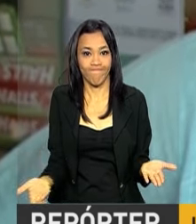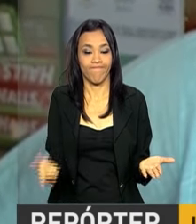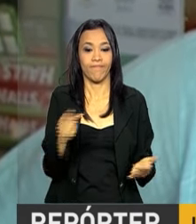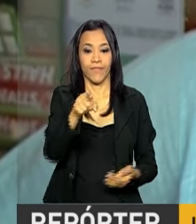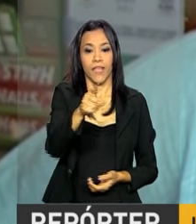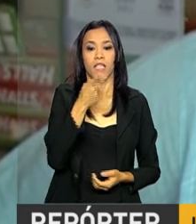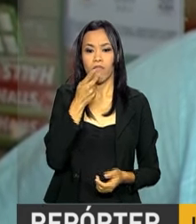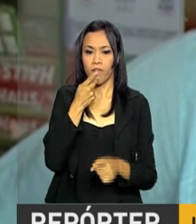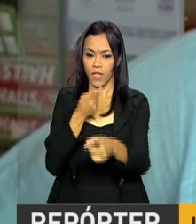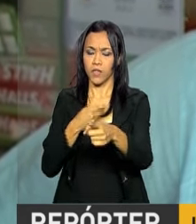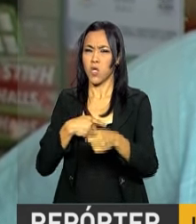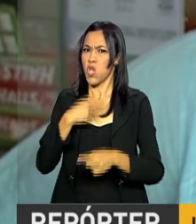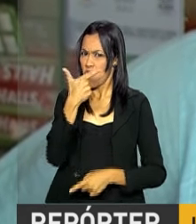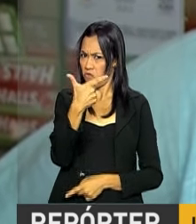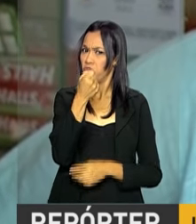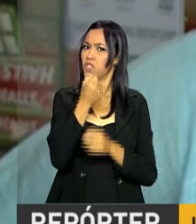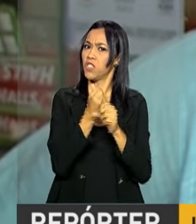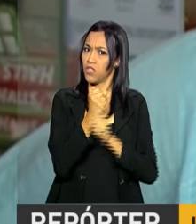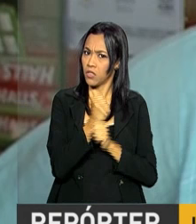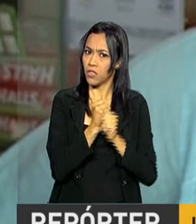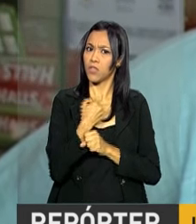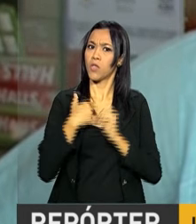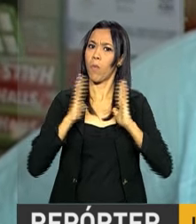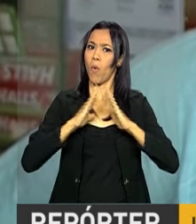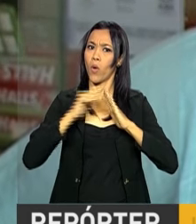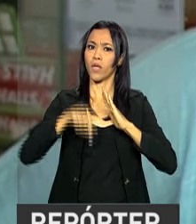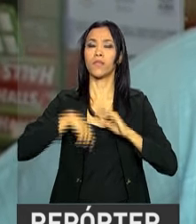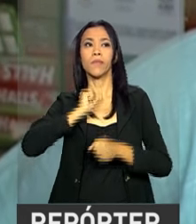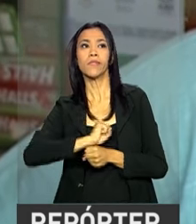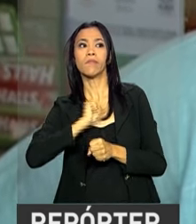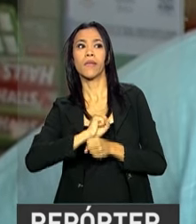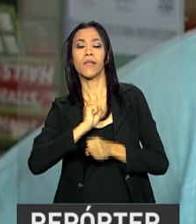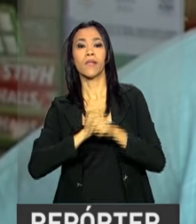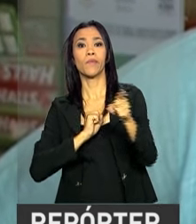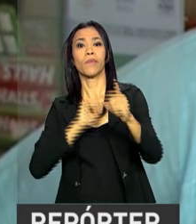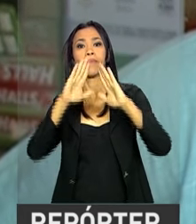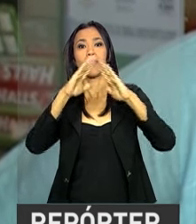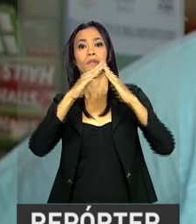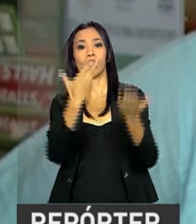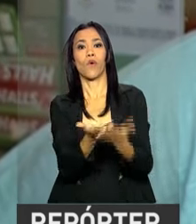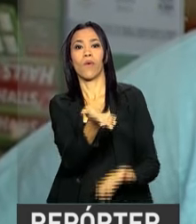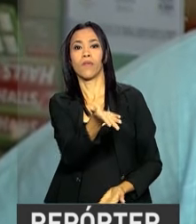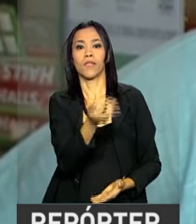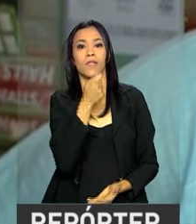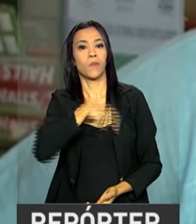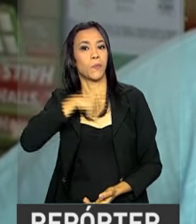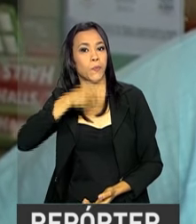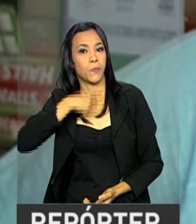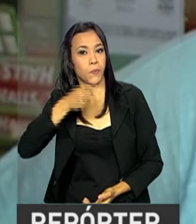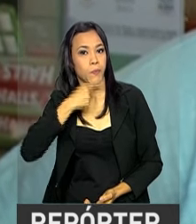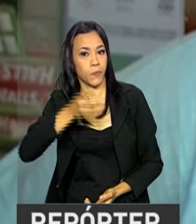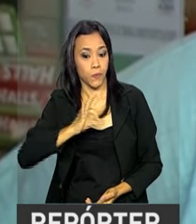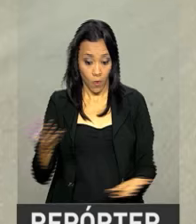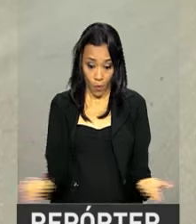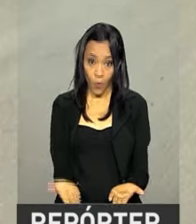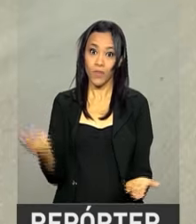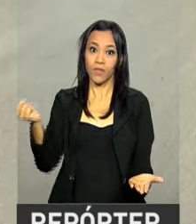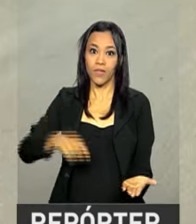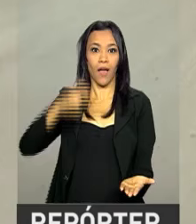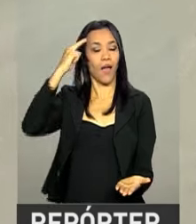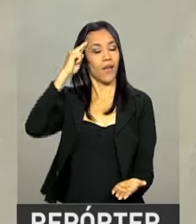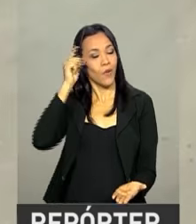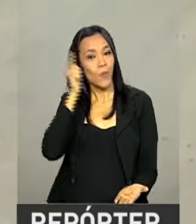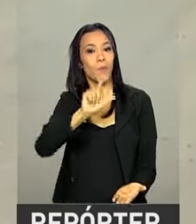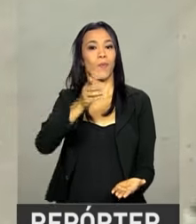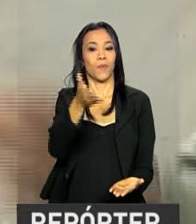bastante, né? Eu moro aqui há 20 anos, né? Sempre esperemos por essa rua e essa creche, né? E agora tá um sonho quase realizado. O